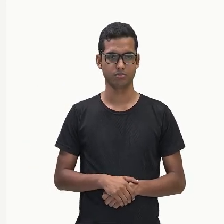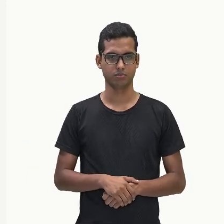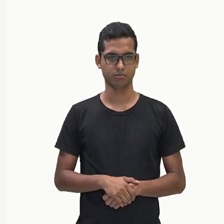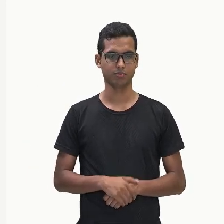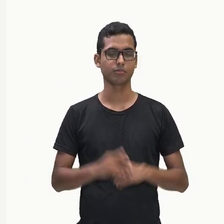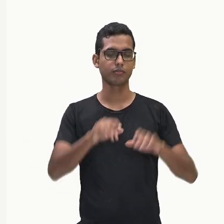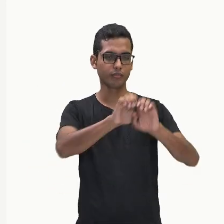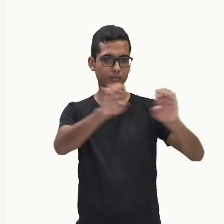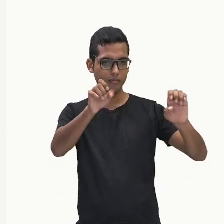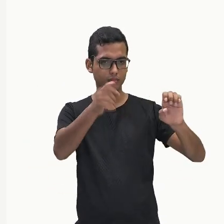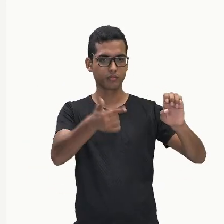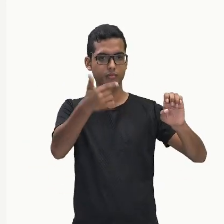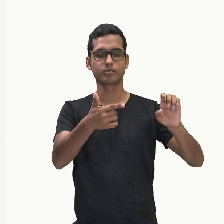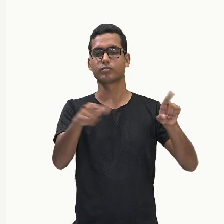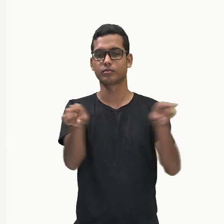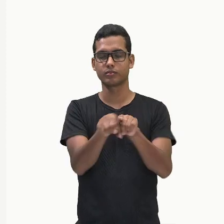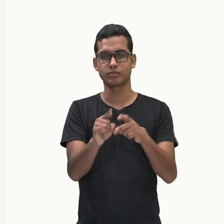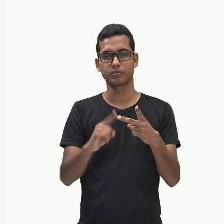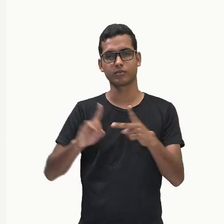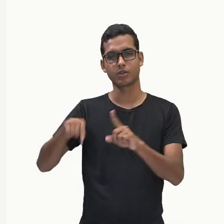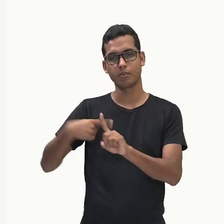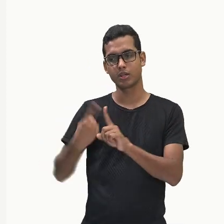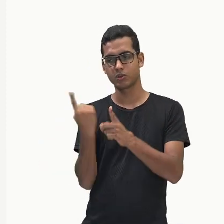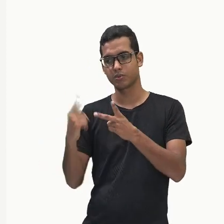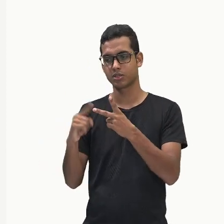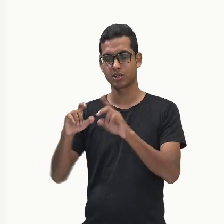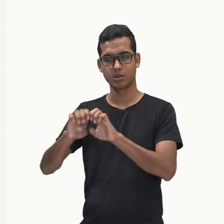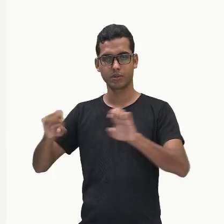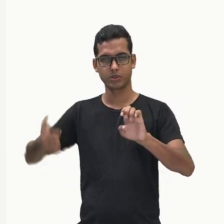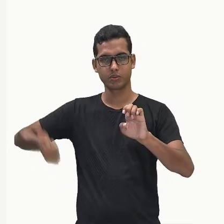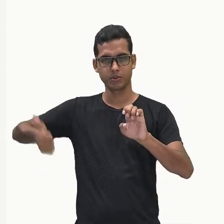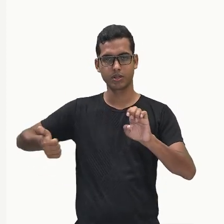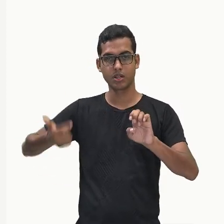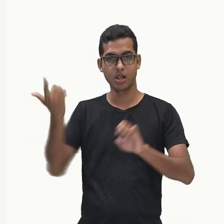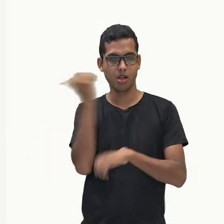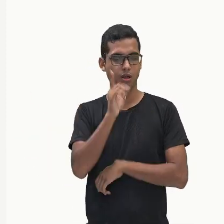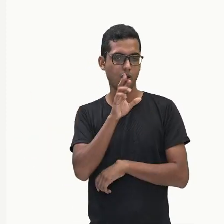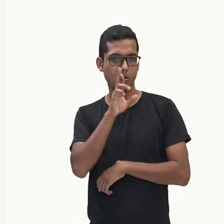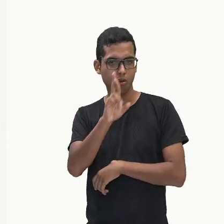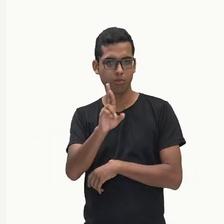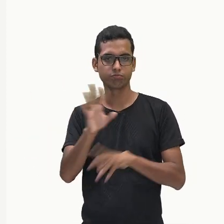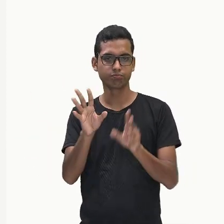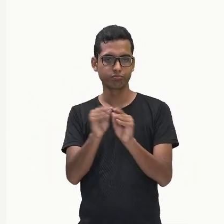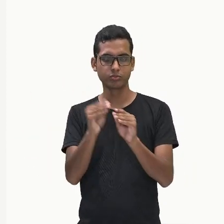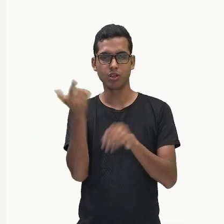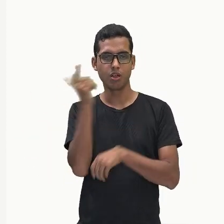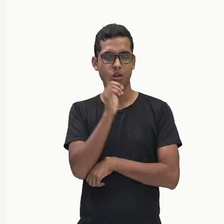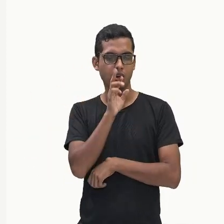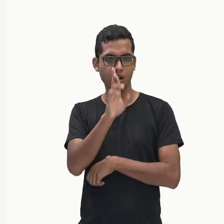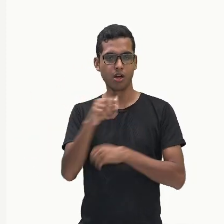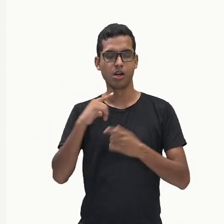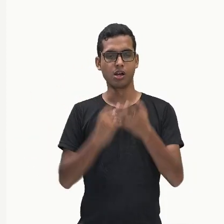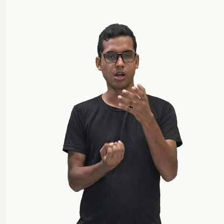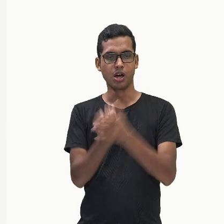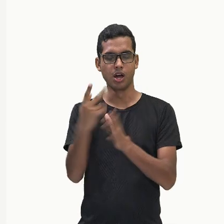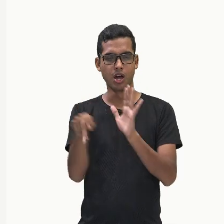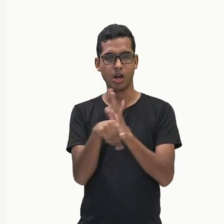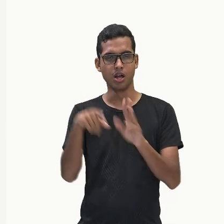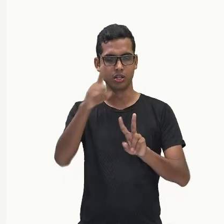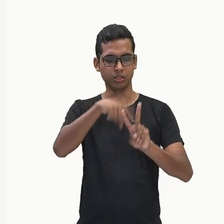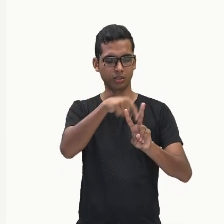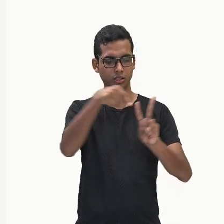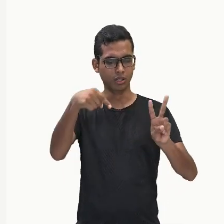e mais uma dessa equação do primeiro grau, juntamos as duas soluções, formamos, então, as três raízes, que